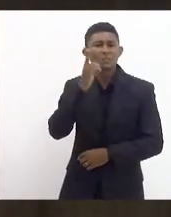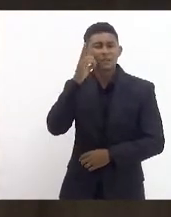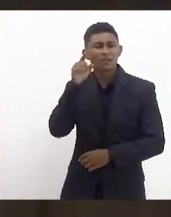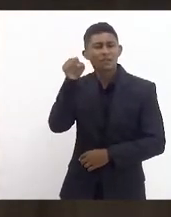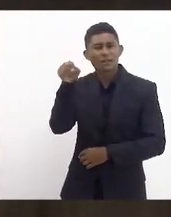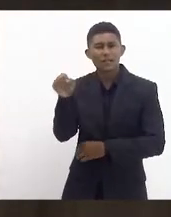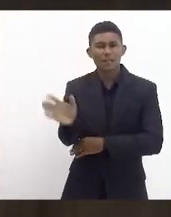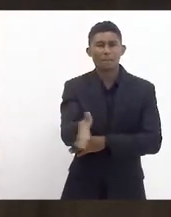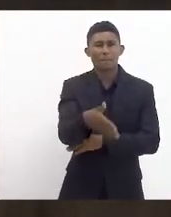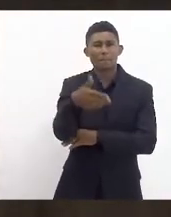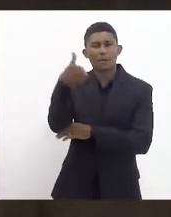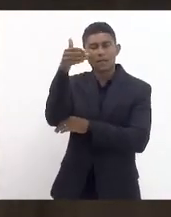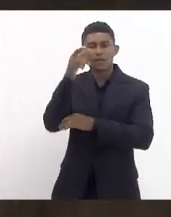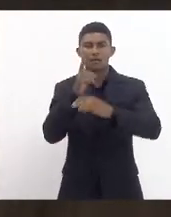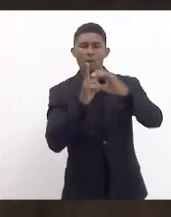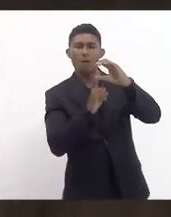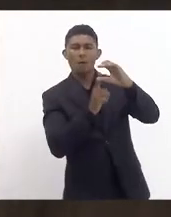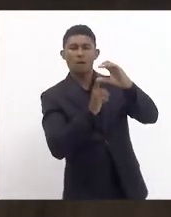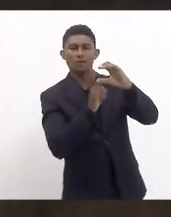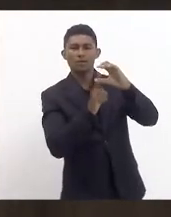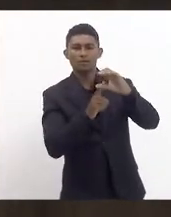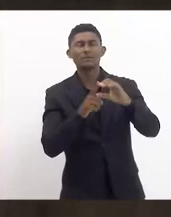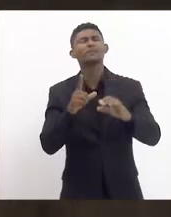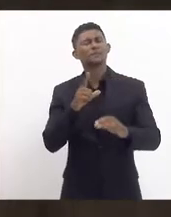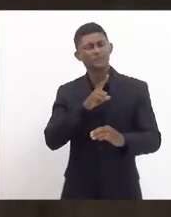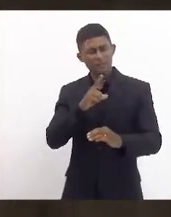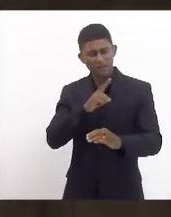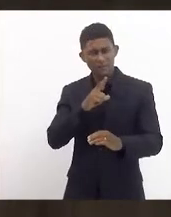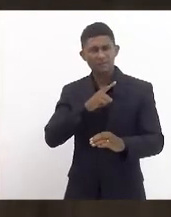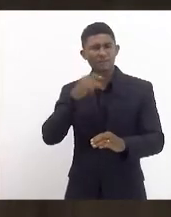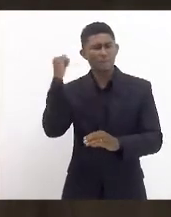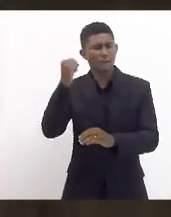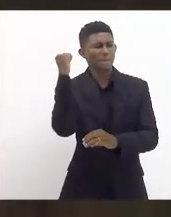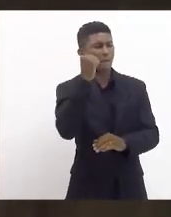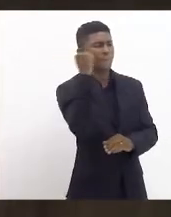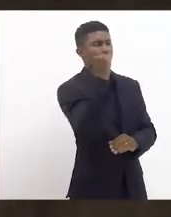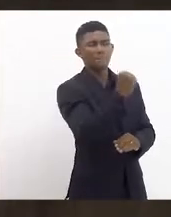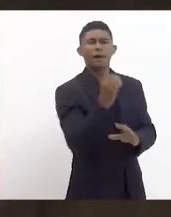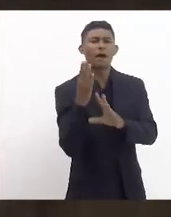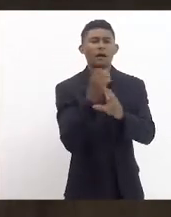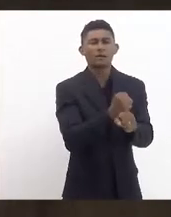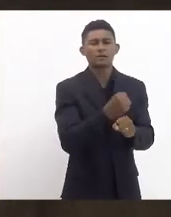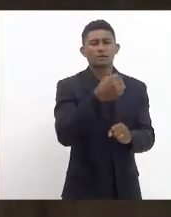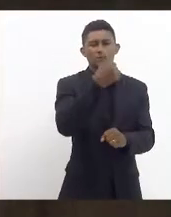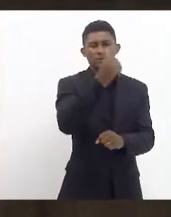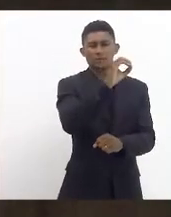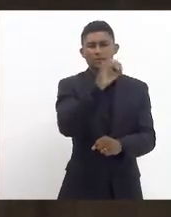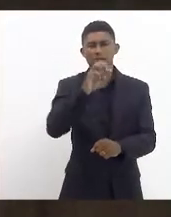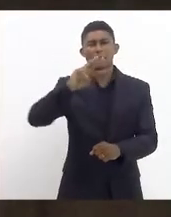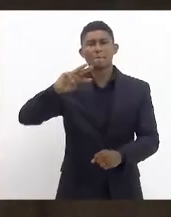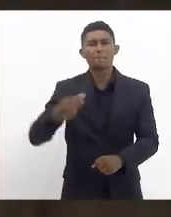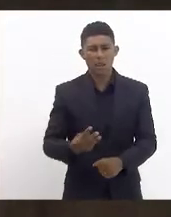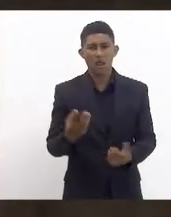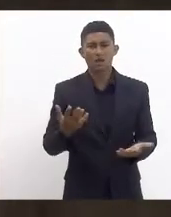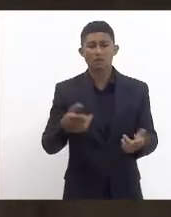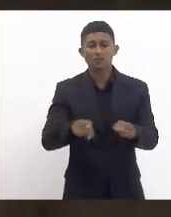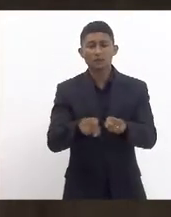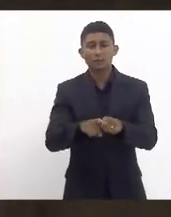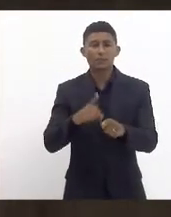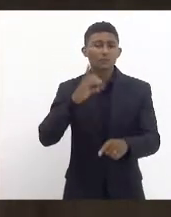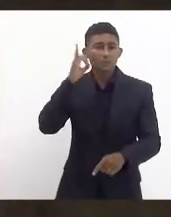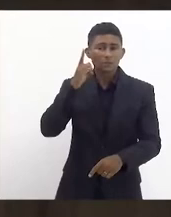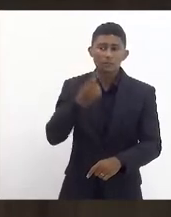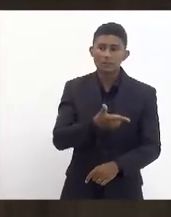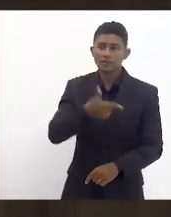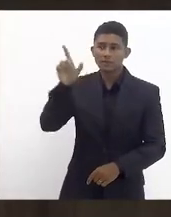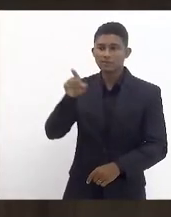bandeira comunista, responsável por 100 milhões de mortes, praticamente, ao longo da história. Outra deputada também do